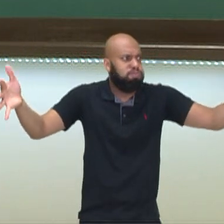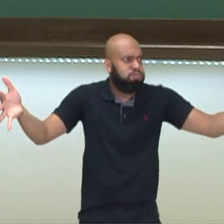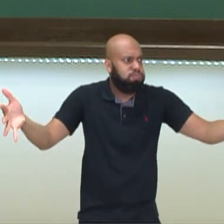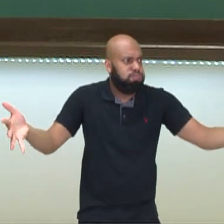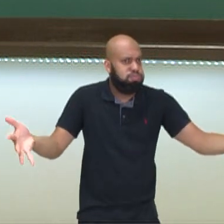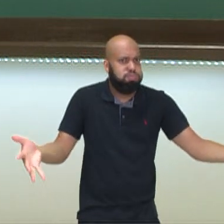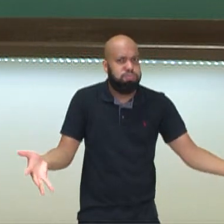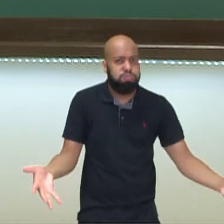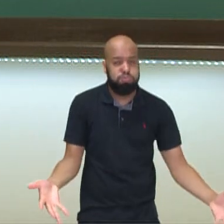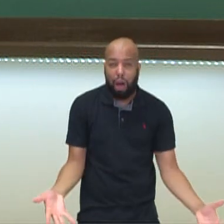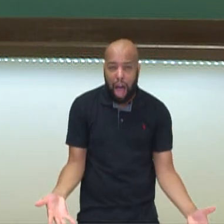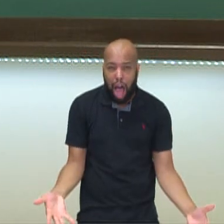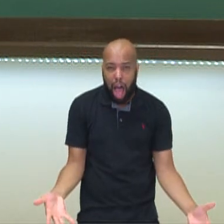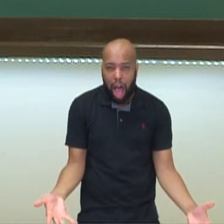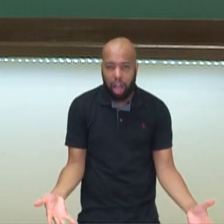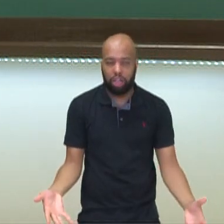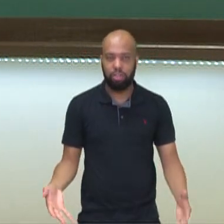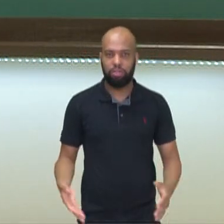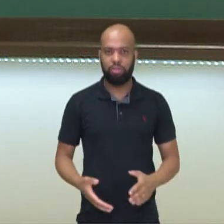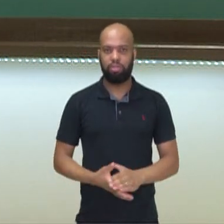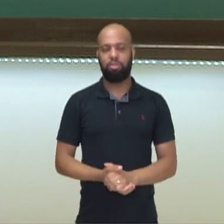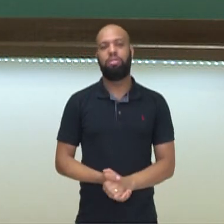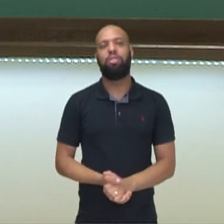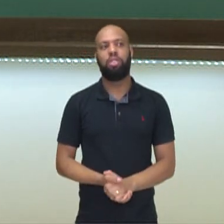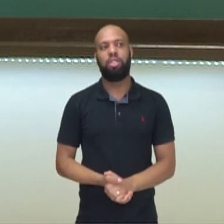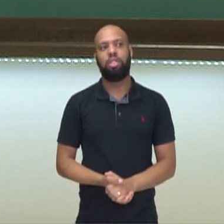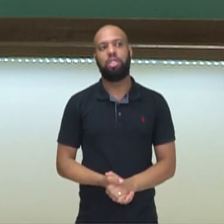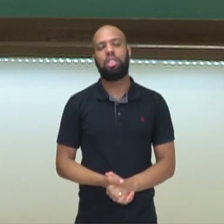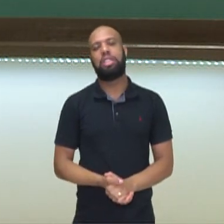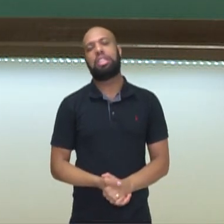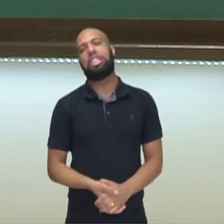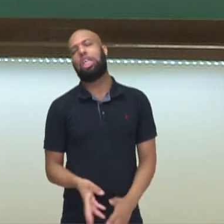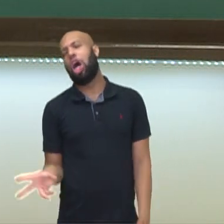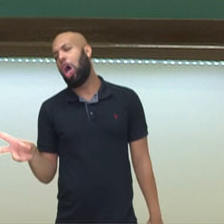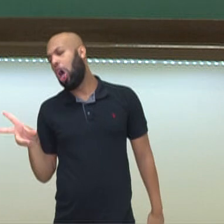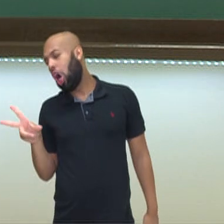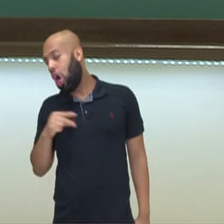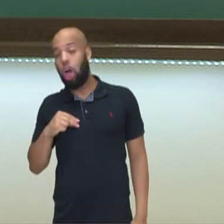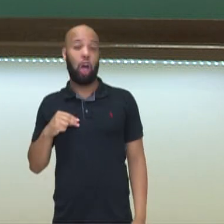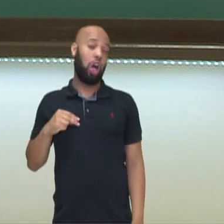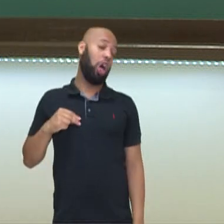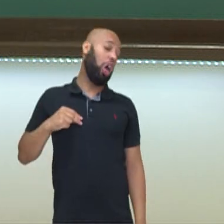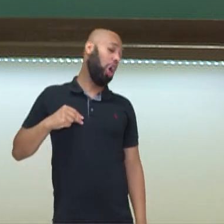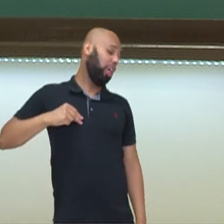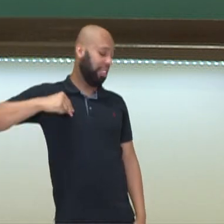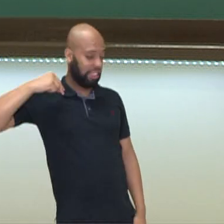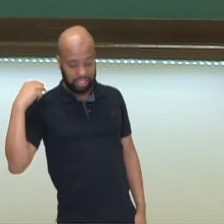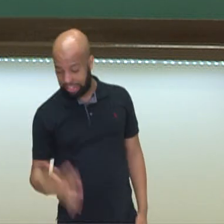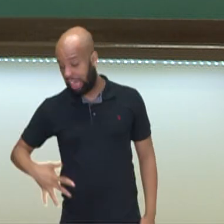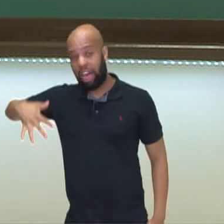cidade inteira. Meu, não dá nem pra.